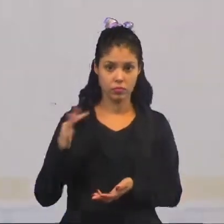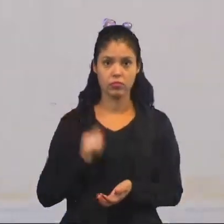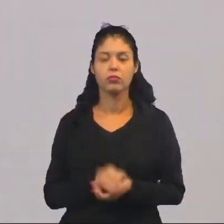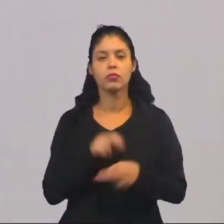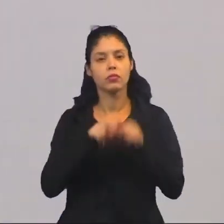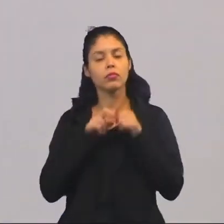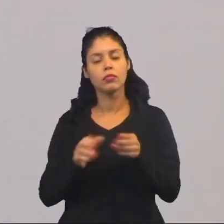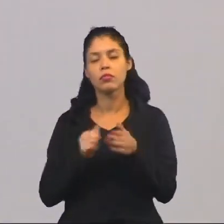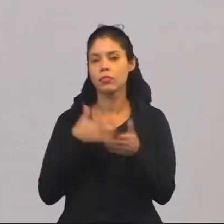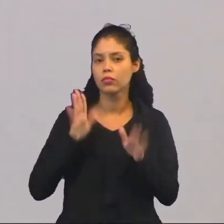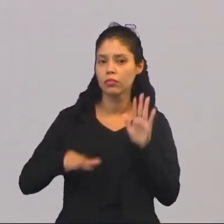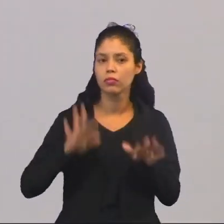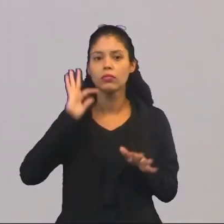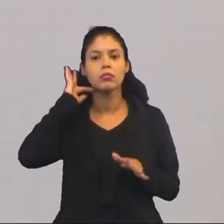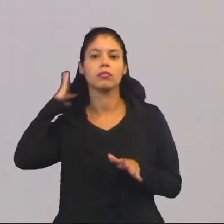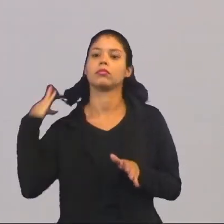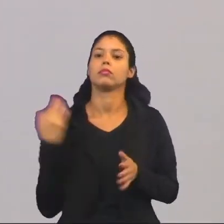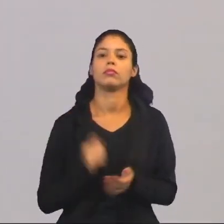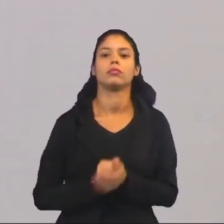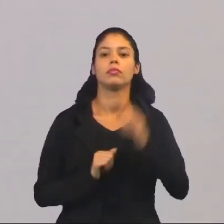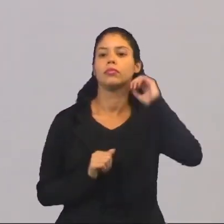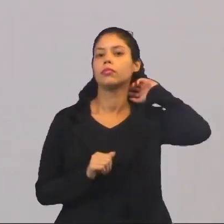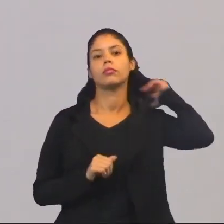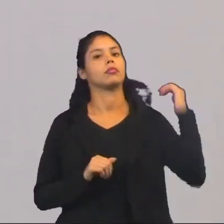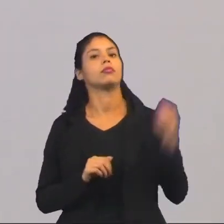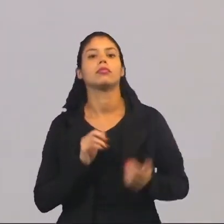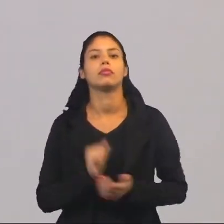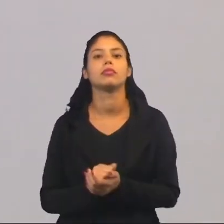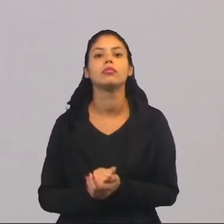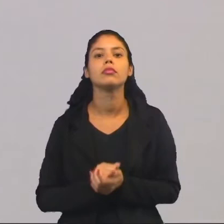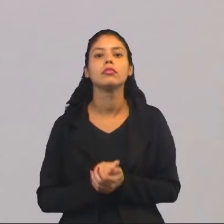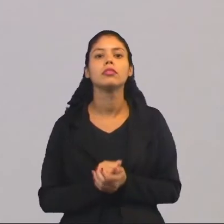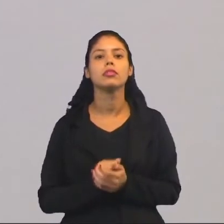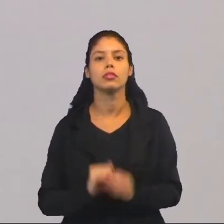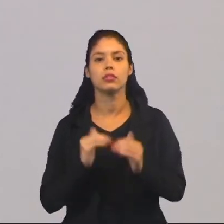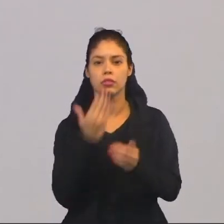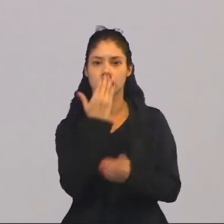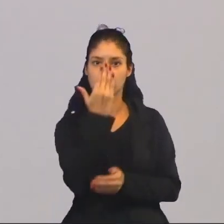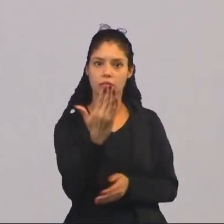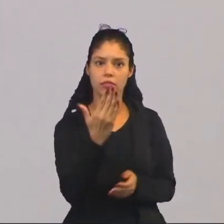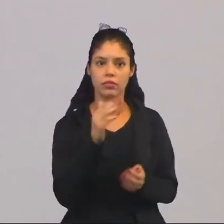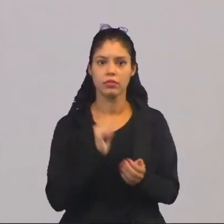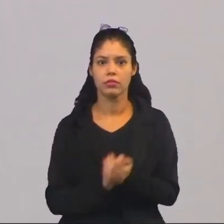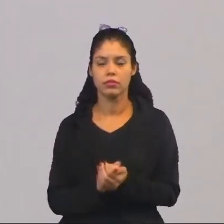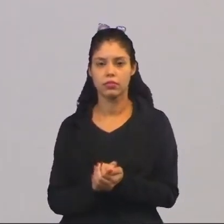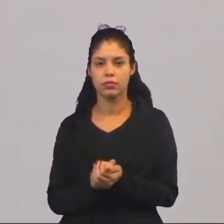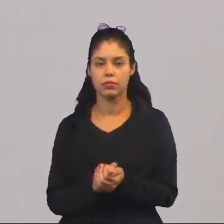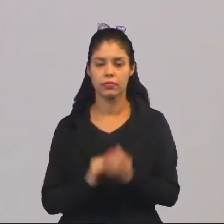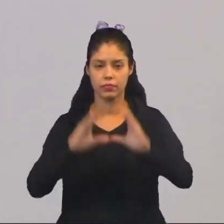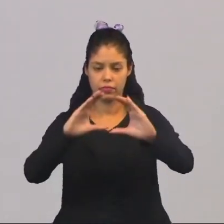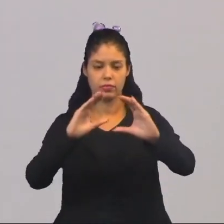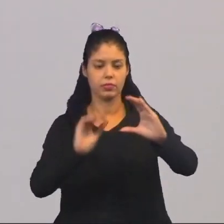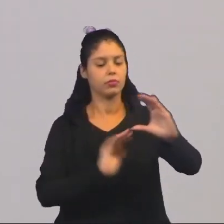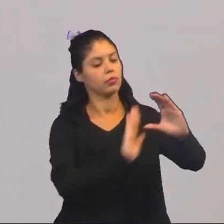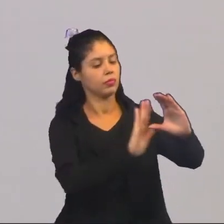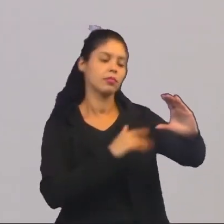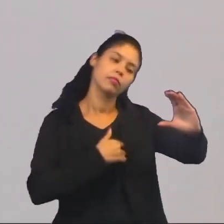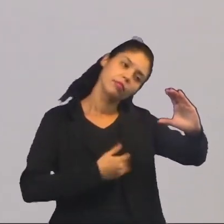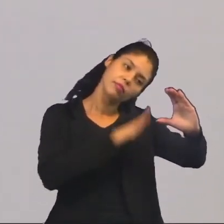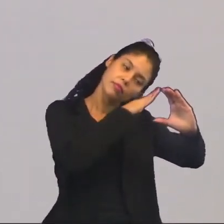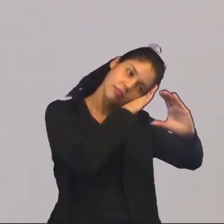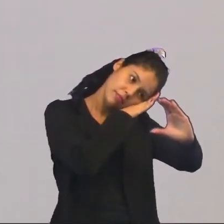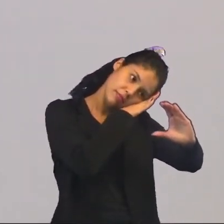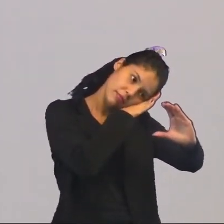isso, muitas vezes, isso até acontece comigo, coloco um travesseiro de frente com a minha vista para eu poder colocar o